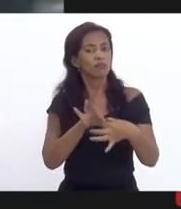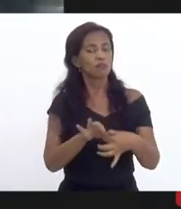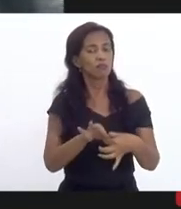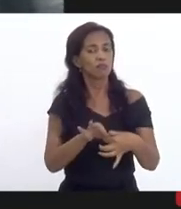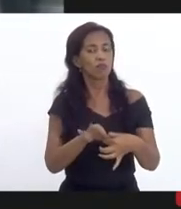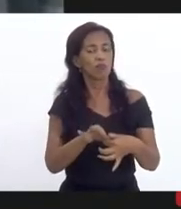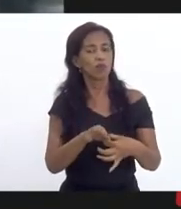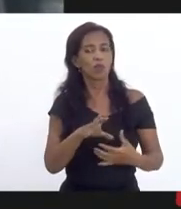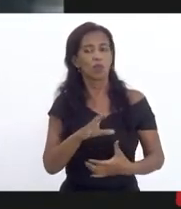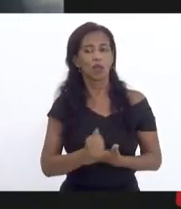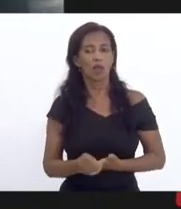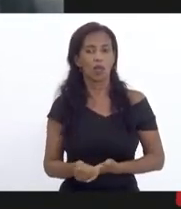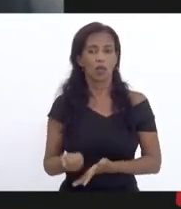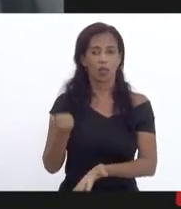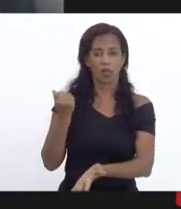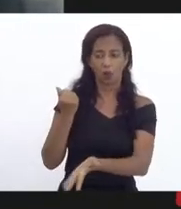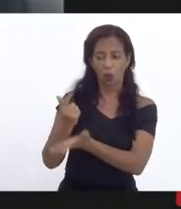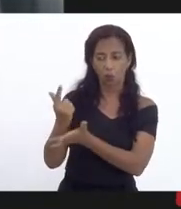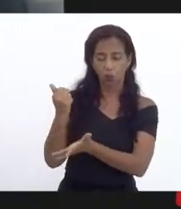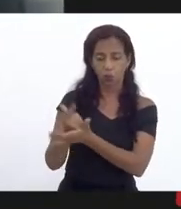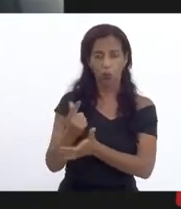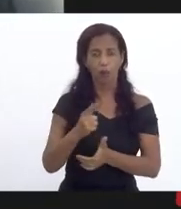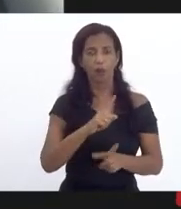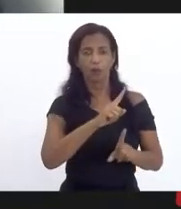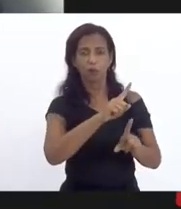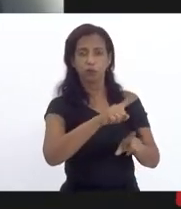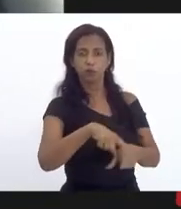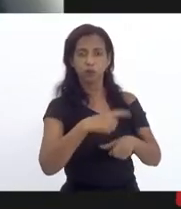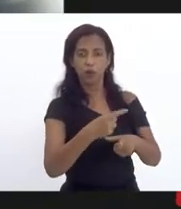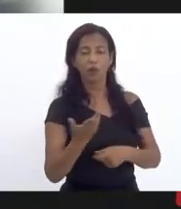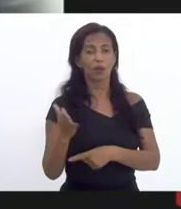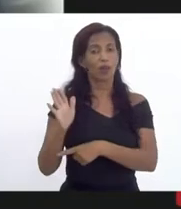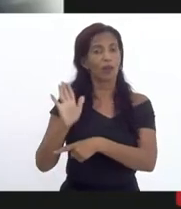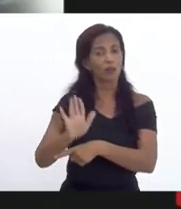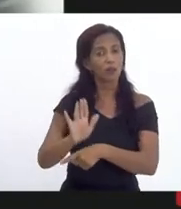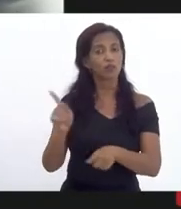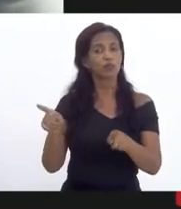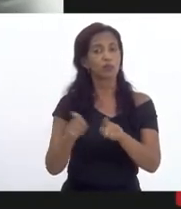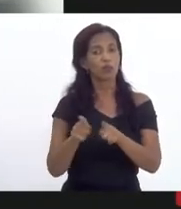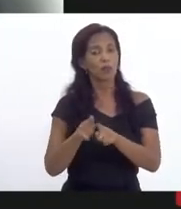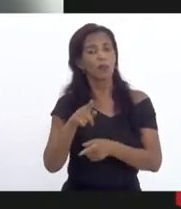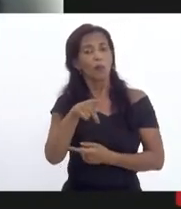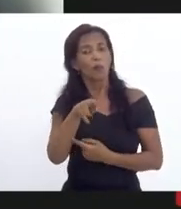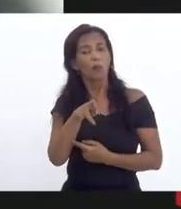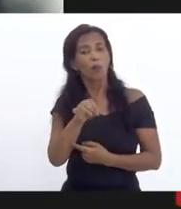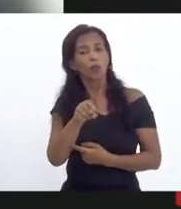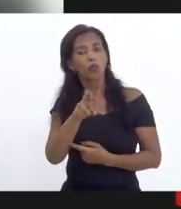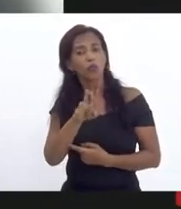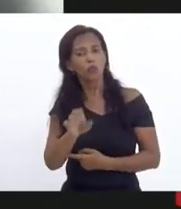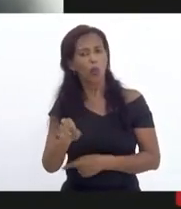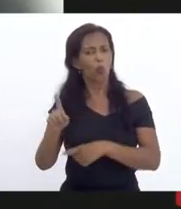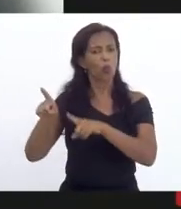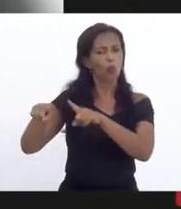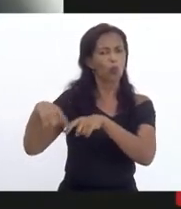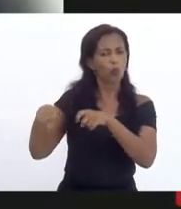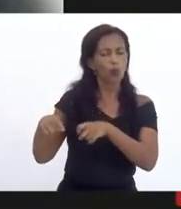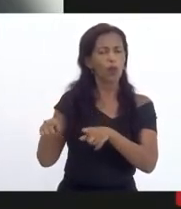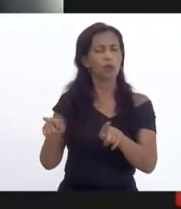o consumo e a produção. Então, ela beneficia também o produtor rural, também